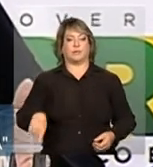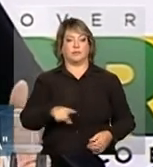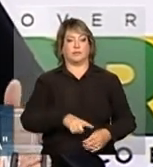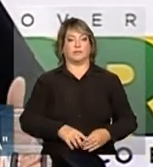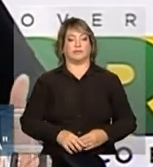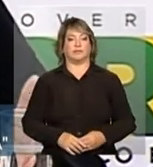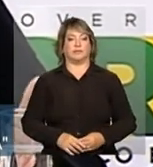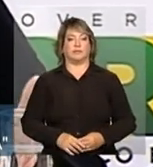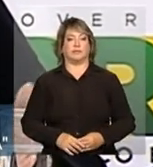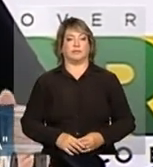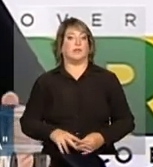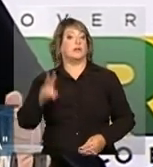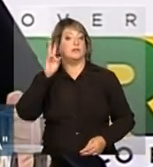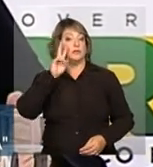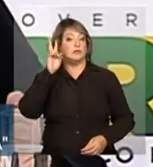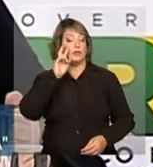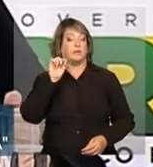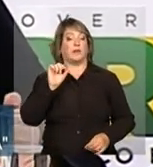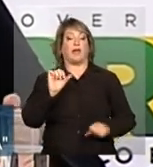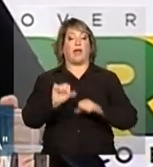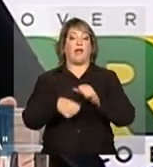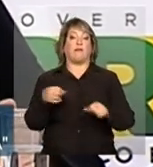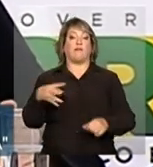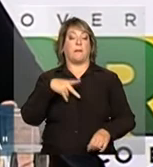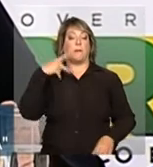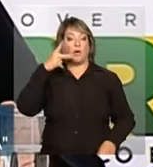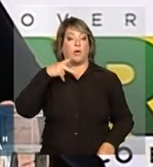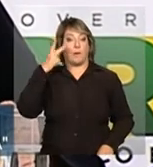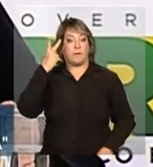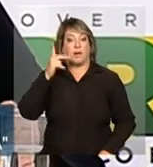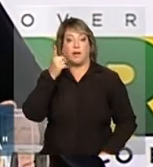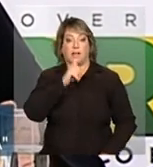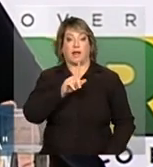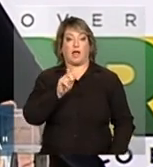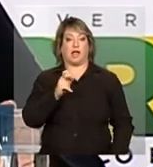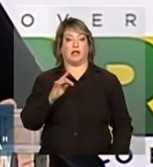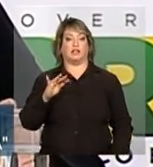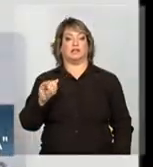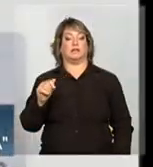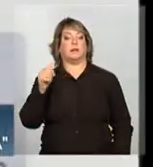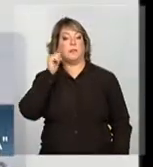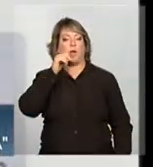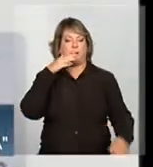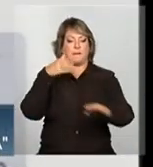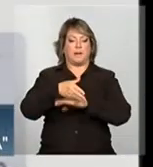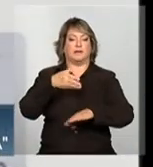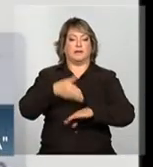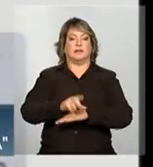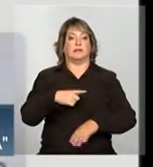afirmações. Com relação à reforma política para garantir participação das mulheres,